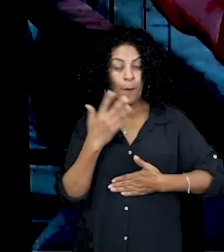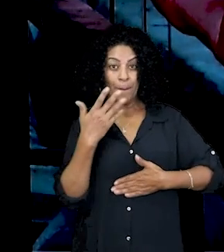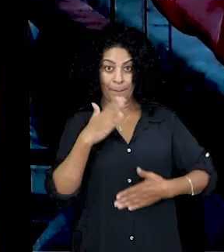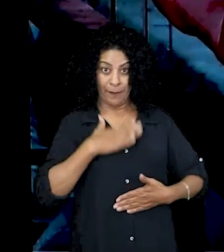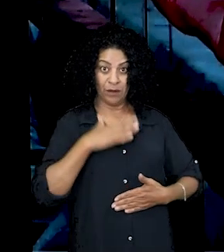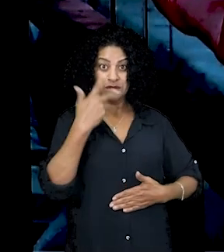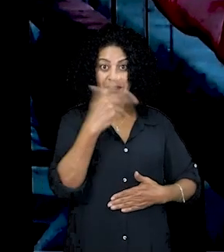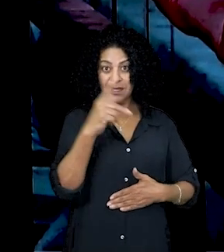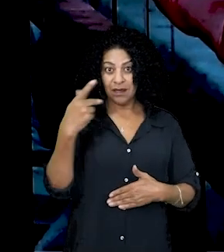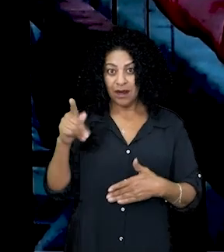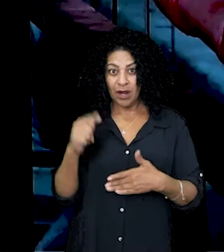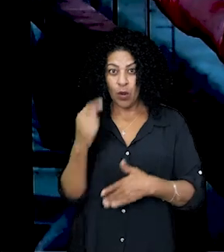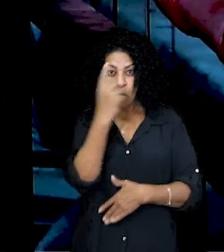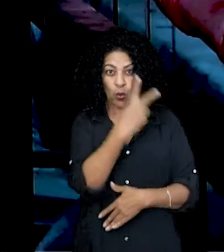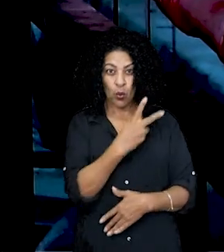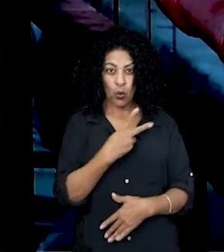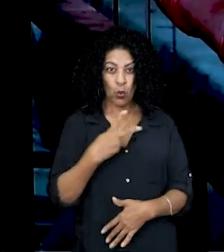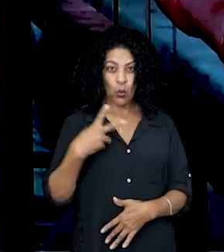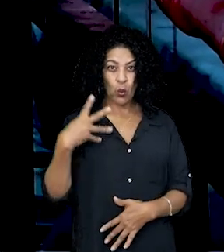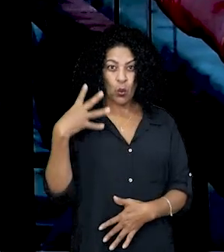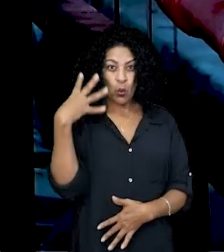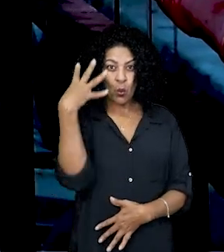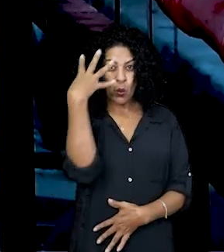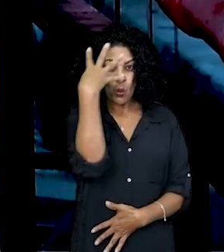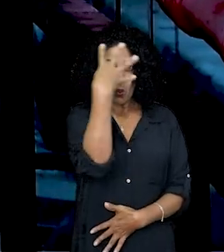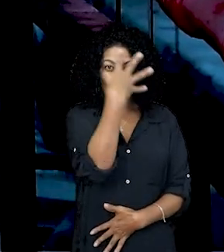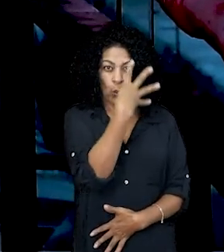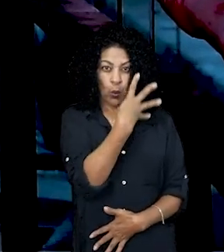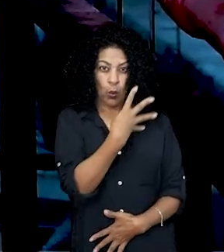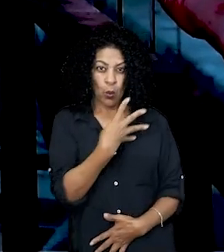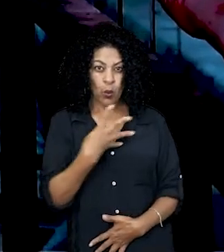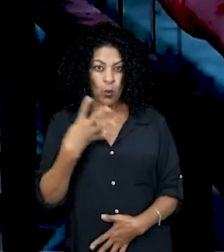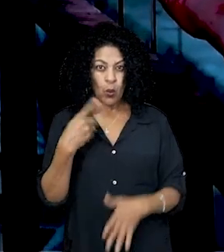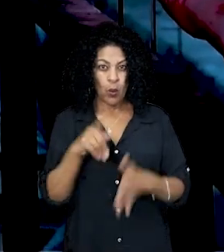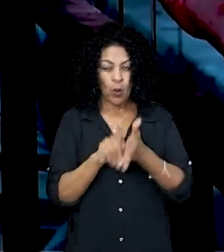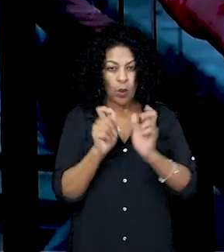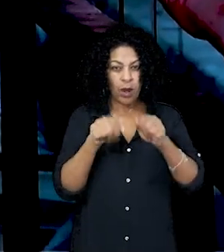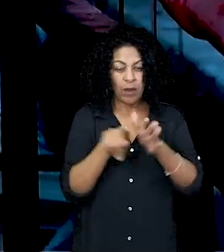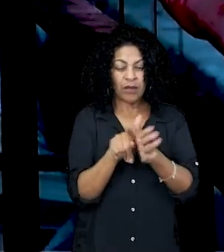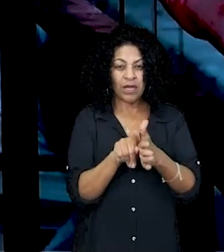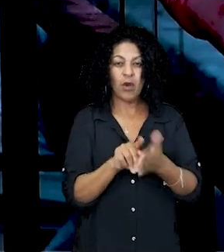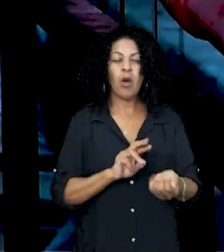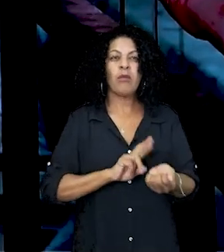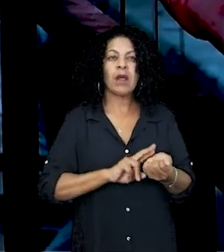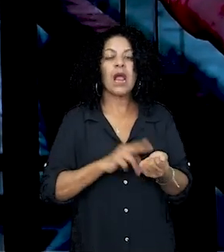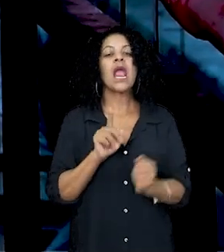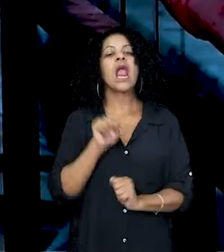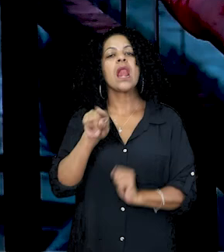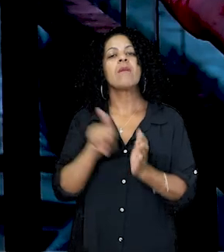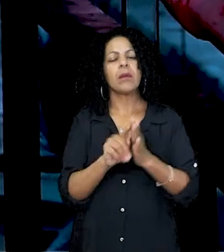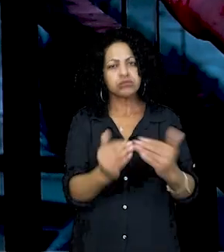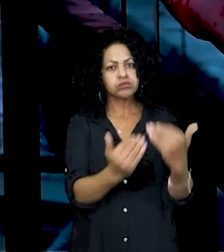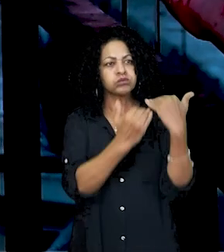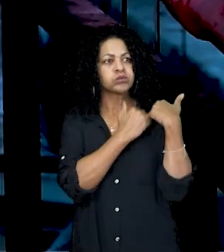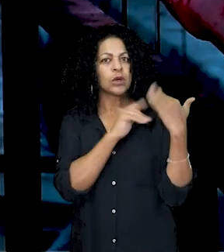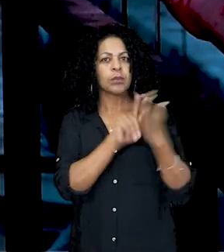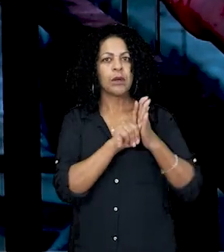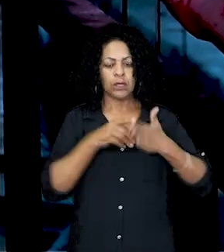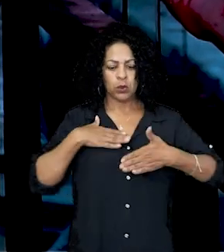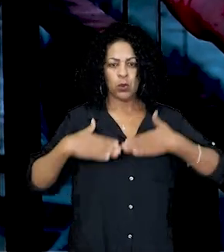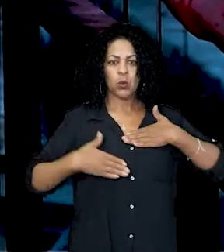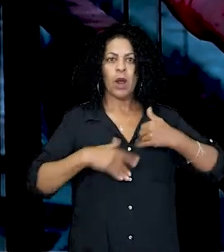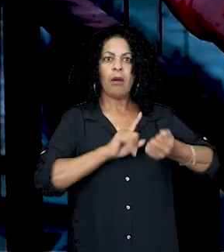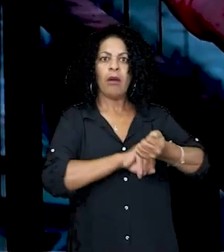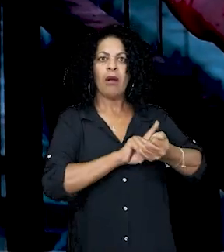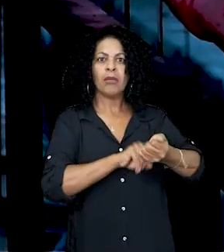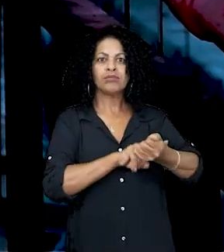um relógio biológico de 24 horas, que também é chamado de ciclo ou ritmo circadiano. Ele é responsável pela regulação